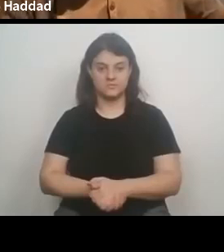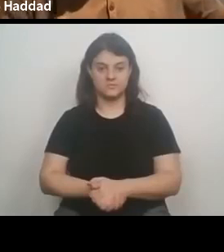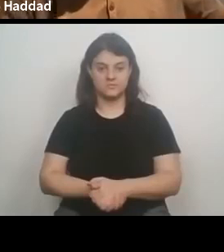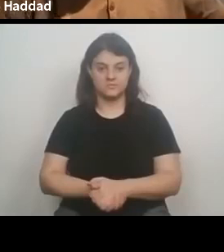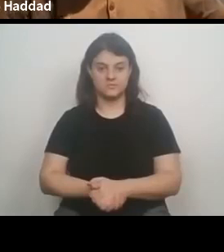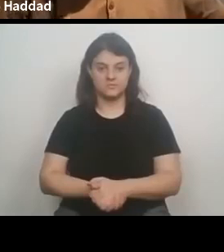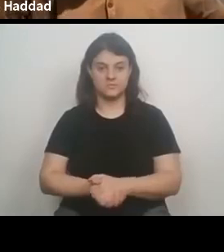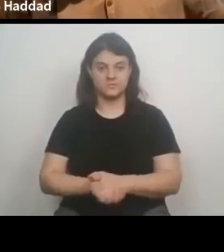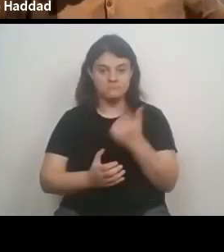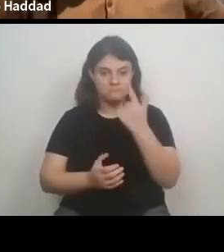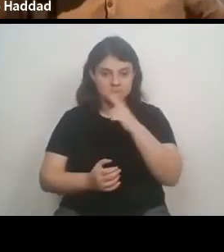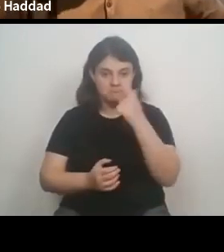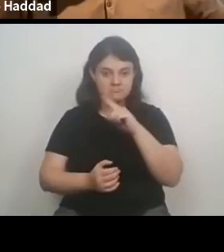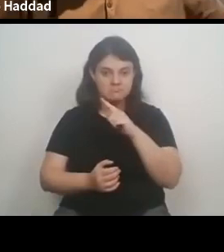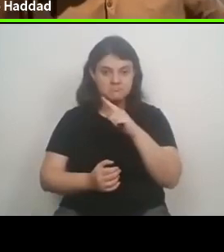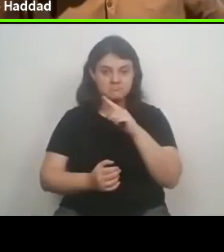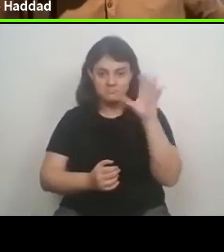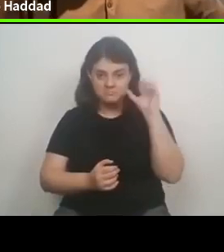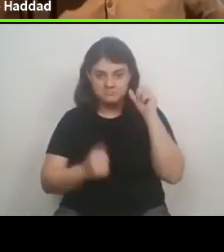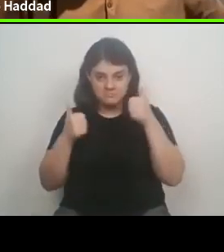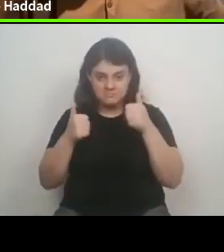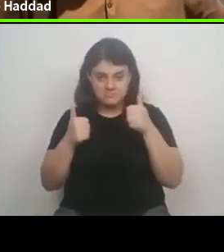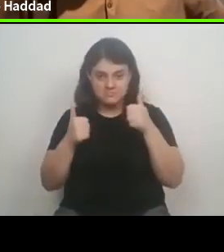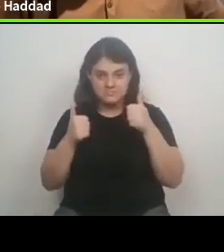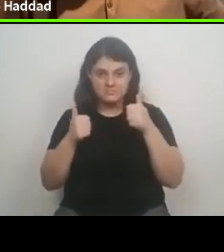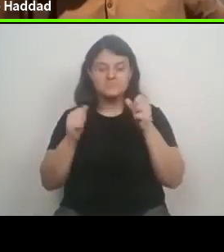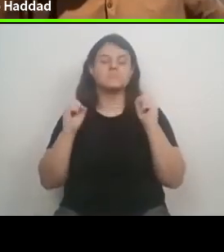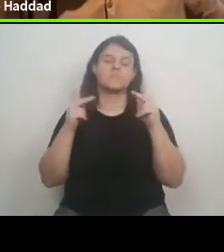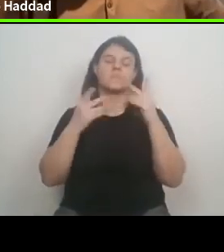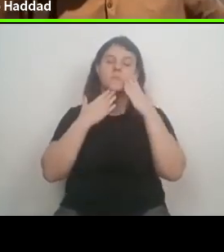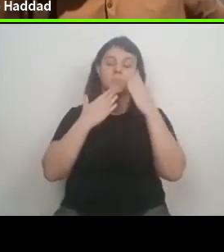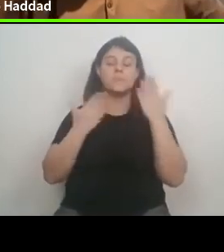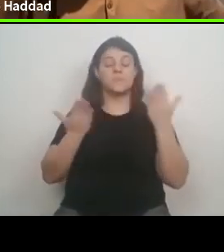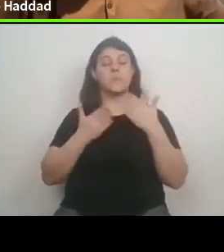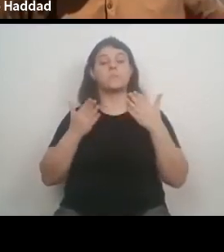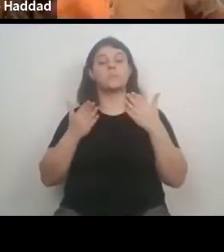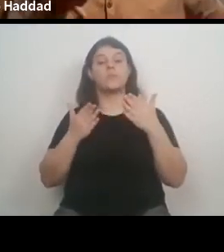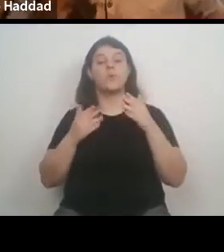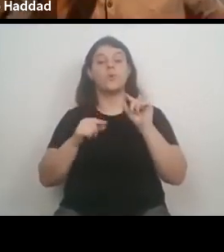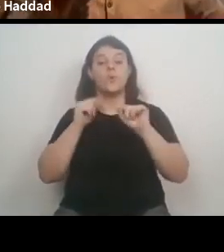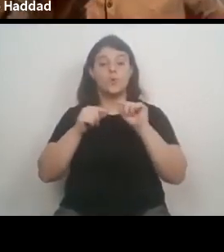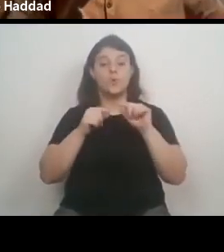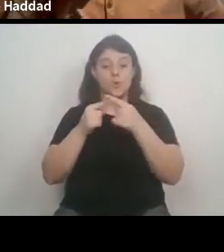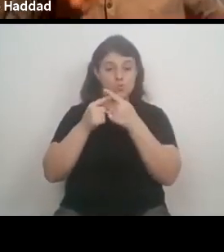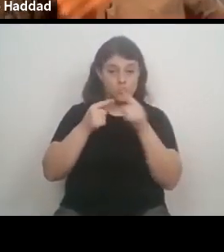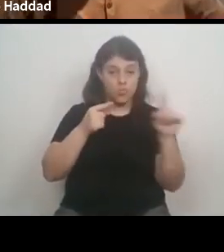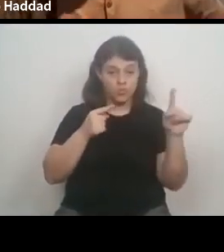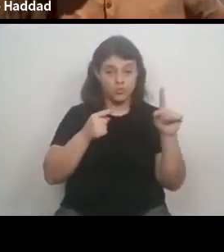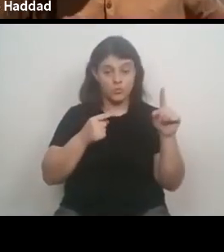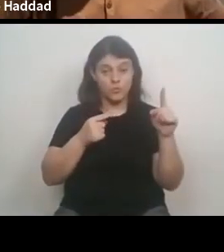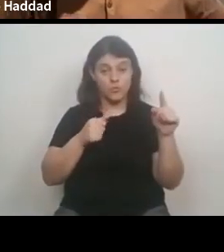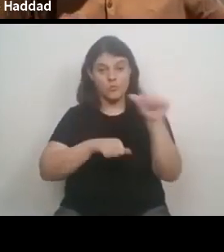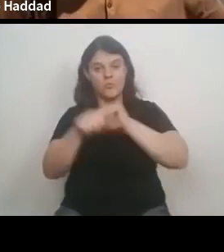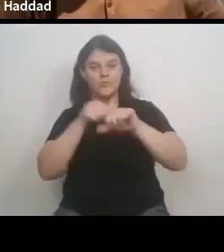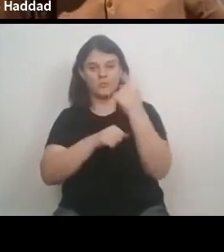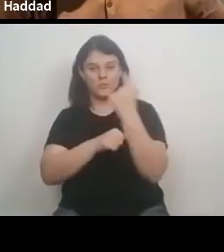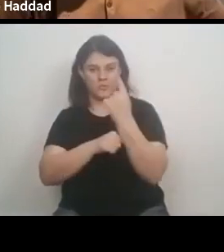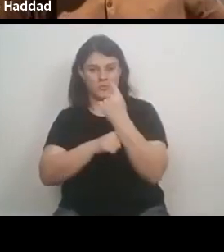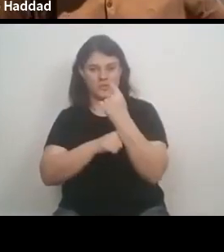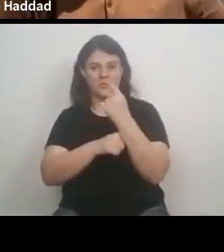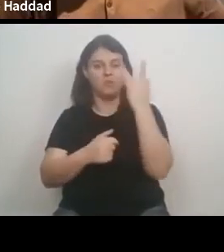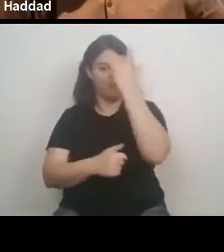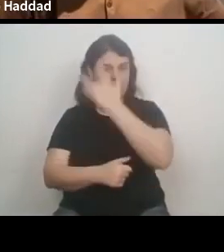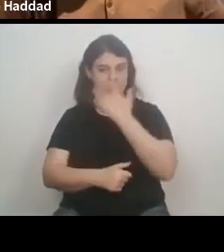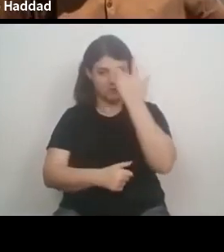Voltei? Sim. Obrigado. Então vamos passar, na verdade, o último agora será o primeiro, né? Nosso queridíssimo Fernando